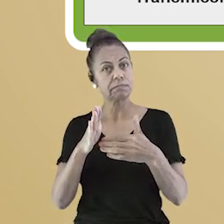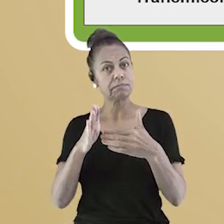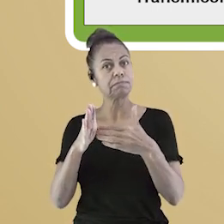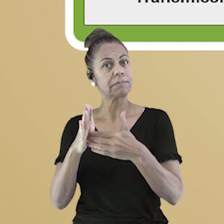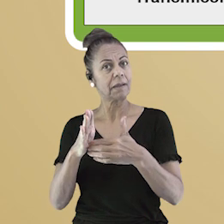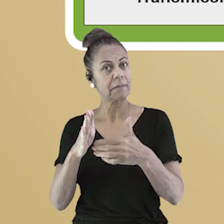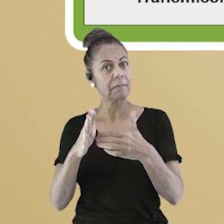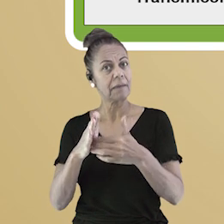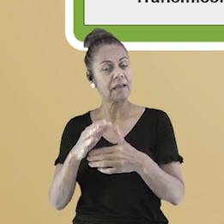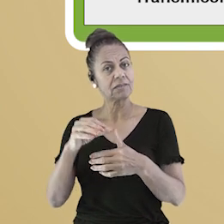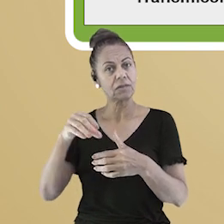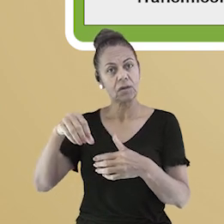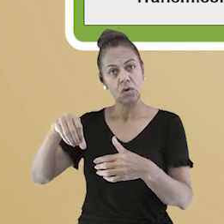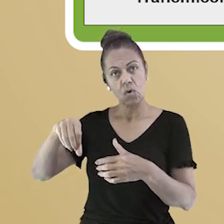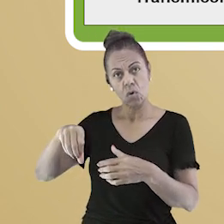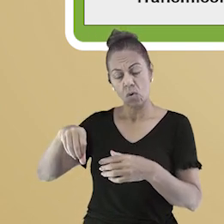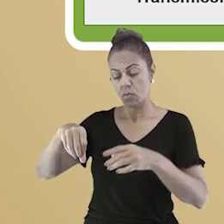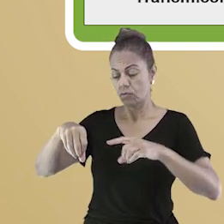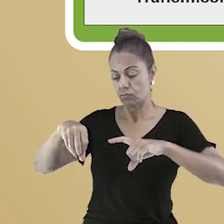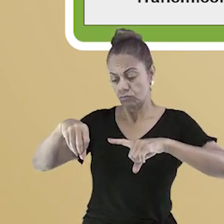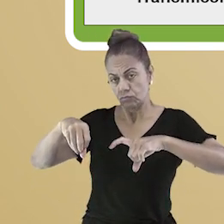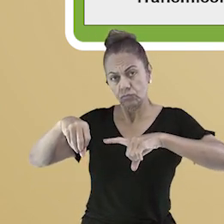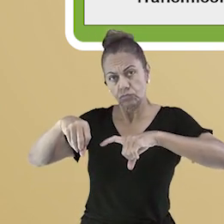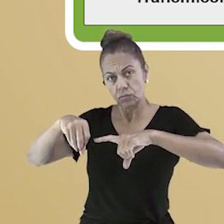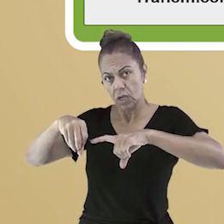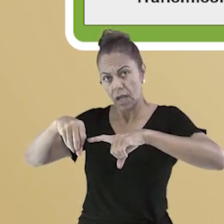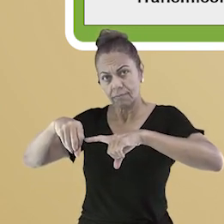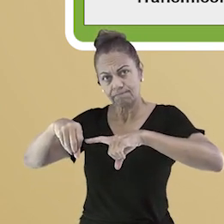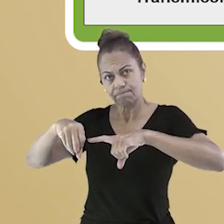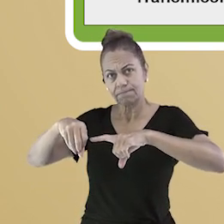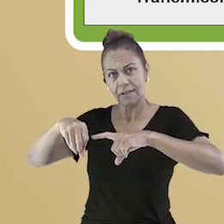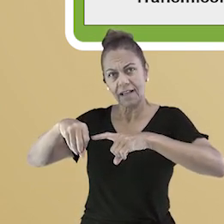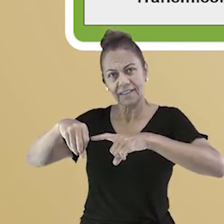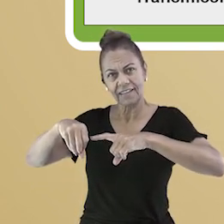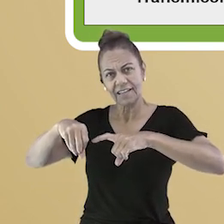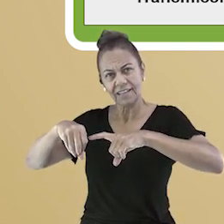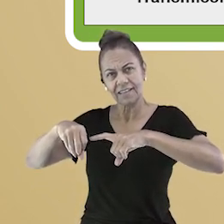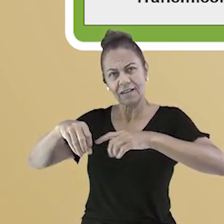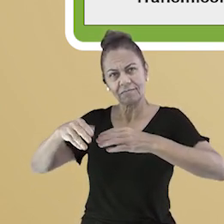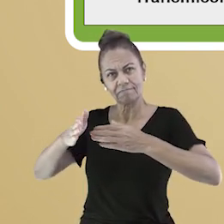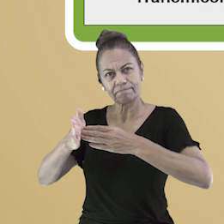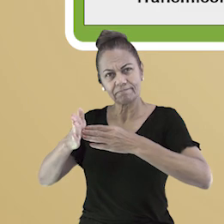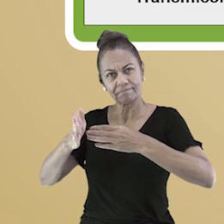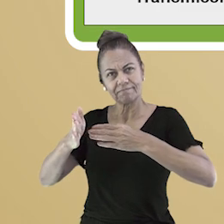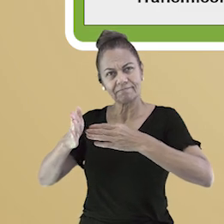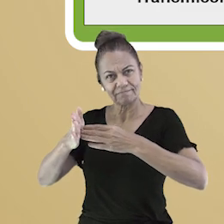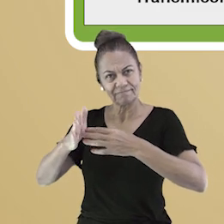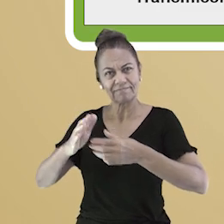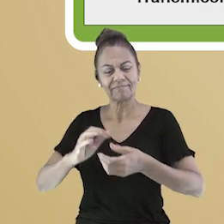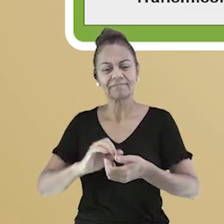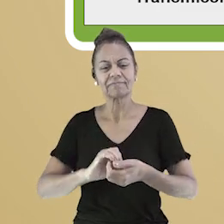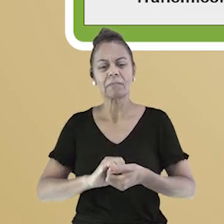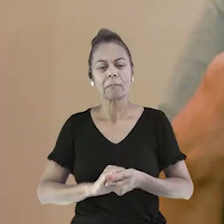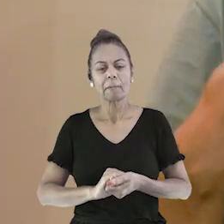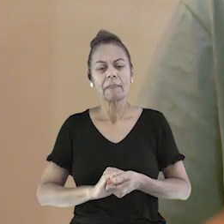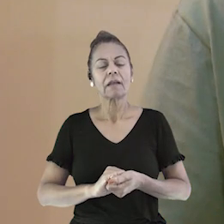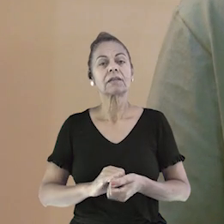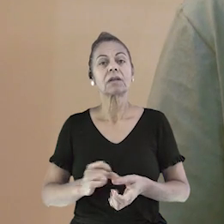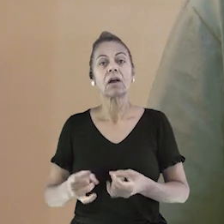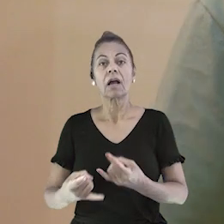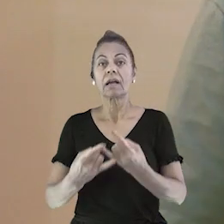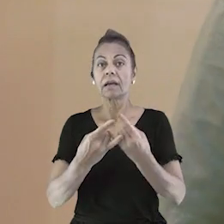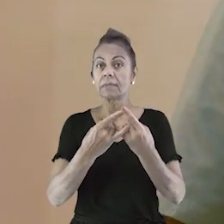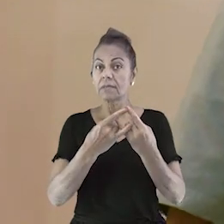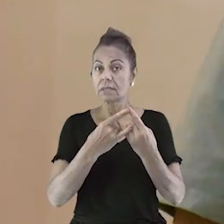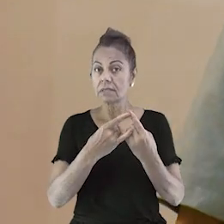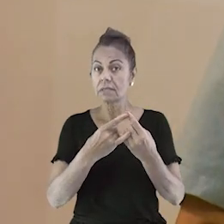do espermatozoide, impedindo o seu encontro com o ovócito e, portanto, também impede a fecundação, como nós vimos antes, né? No entanto,